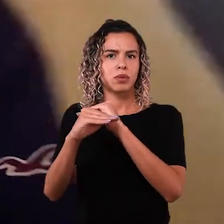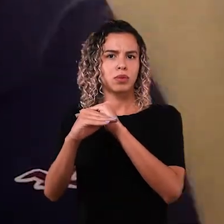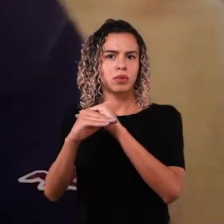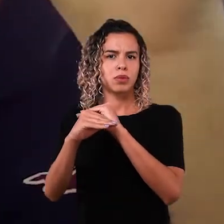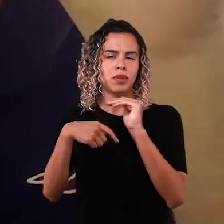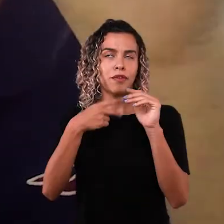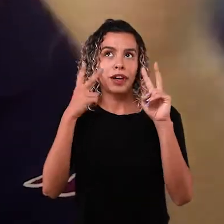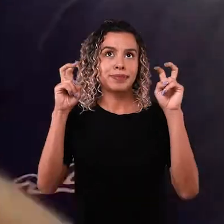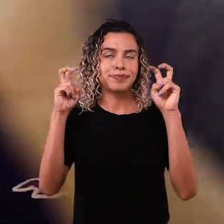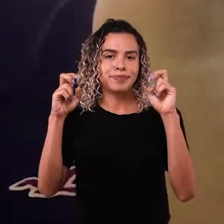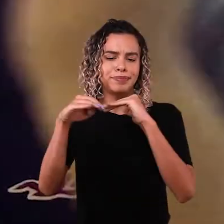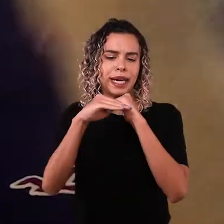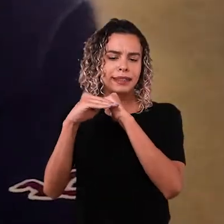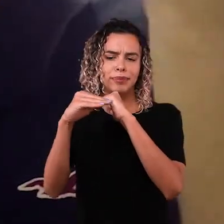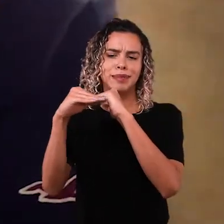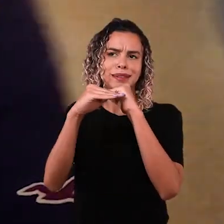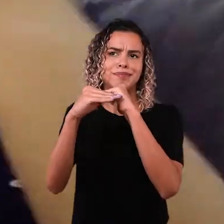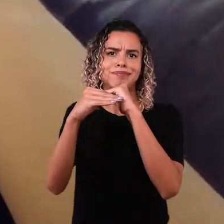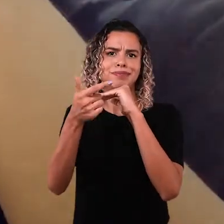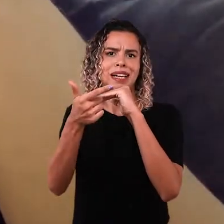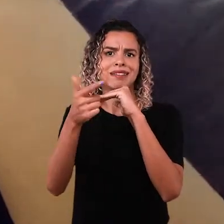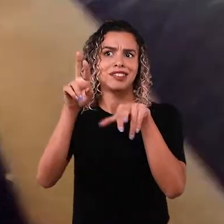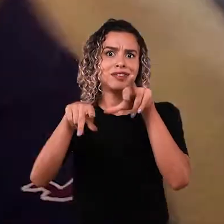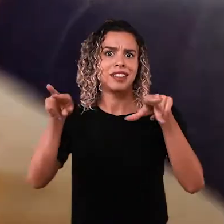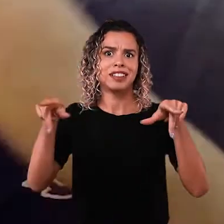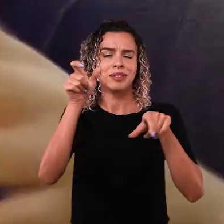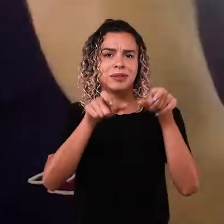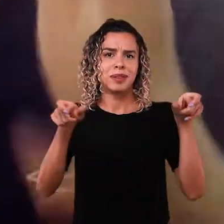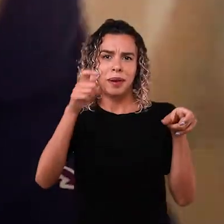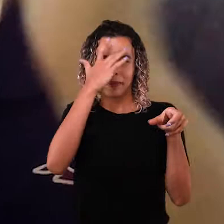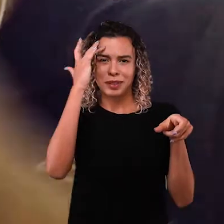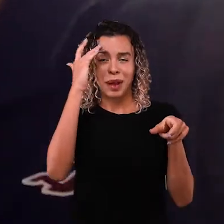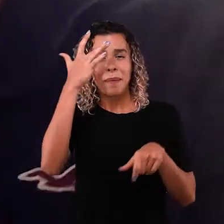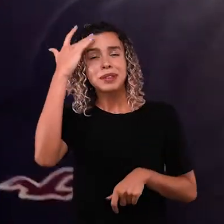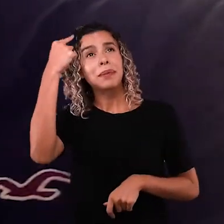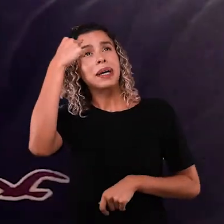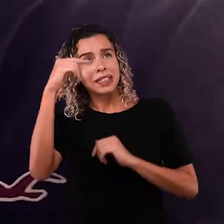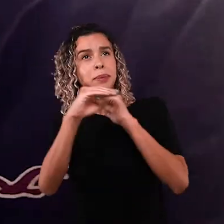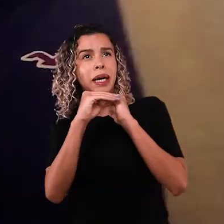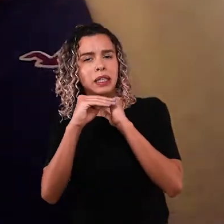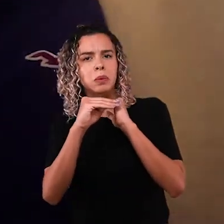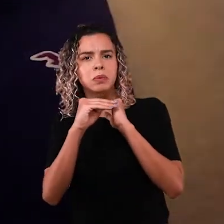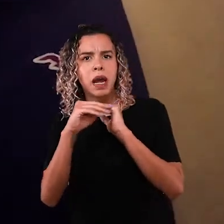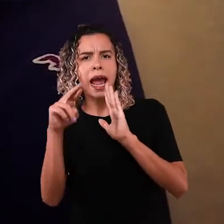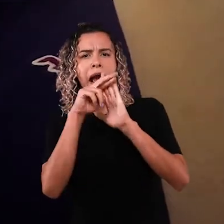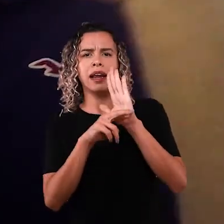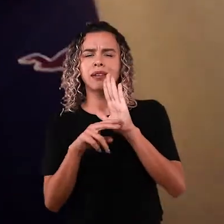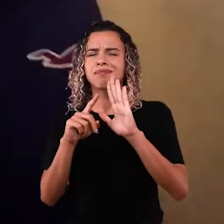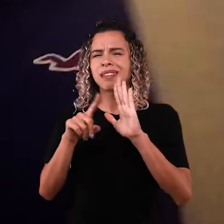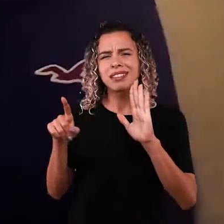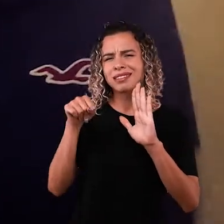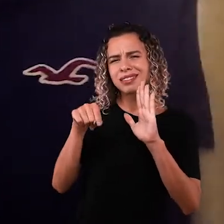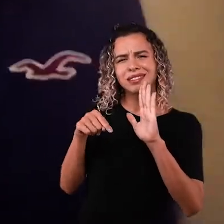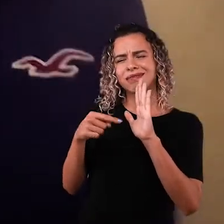Eu já até coloco entre aspas porque padrão não existe, né? As pessoas que criam padrão. E tinha esse padrão